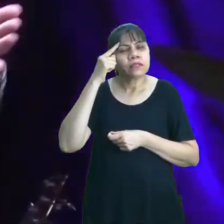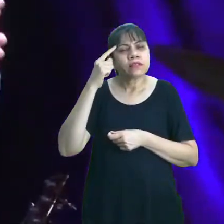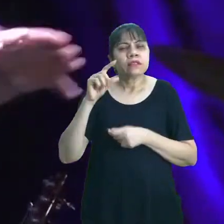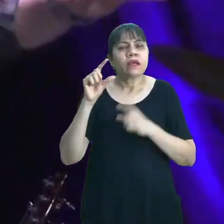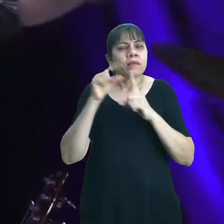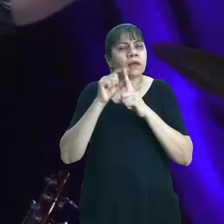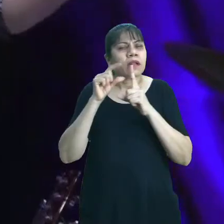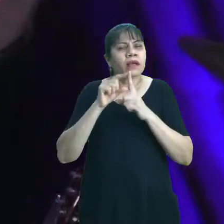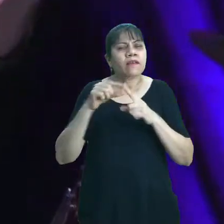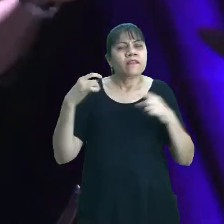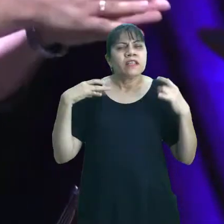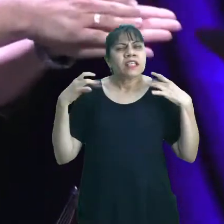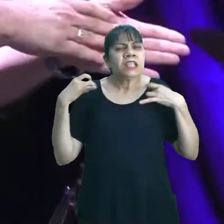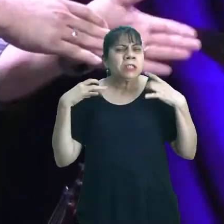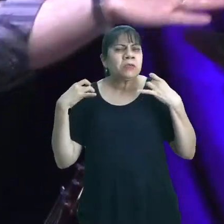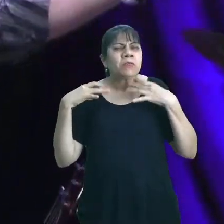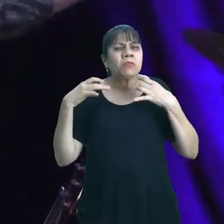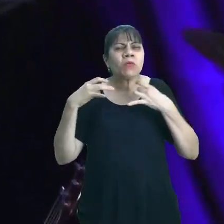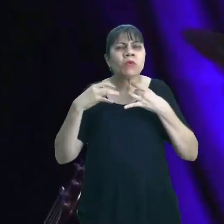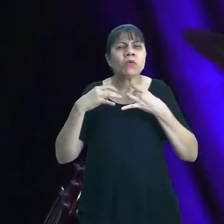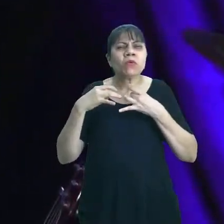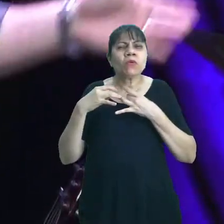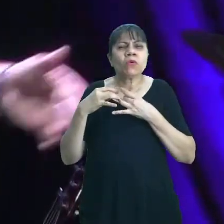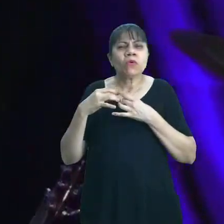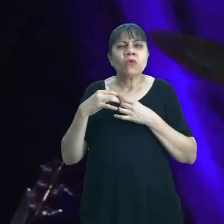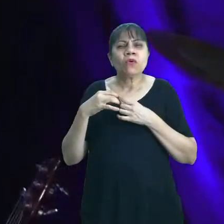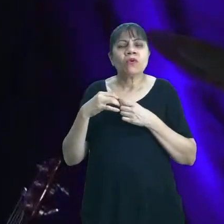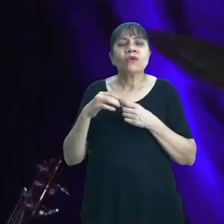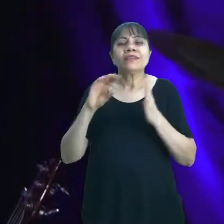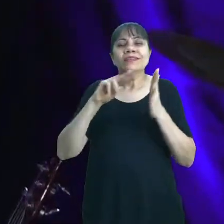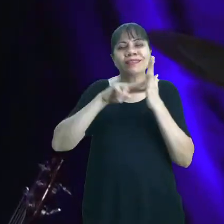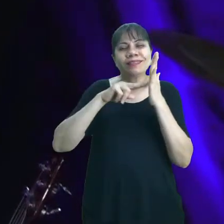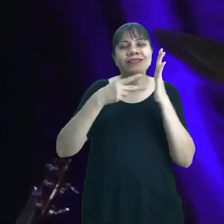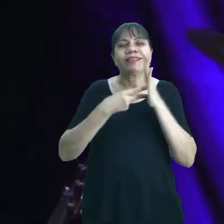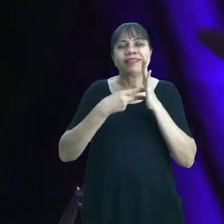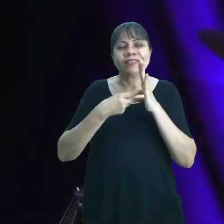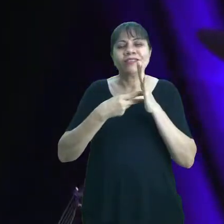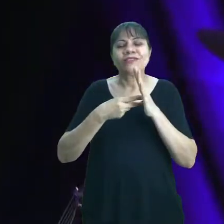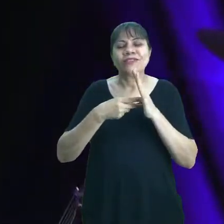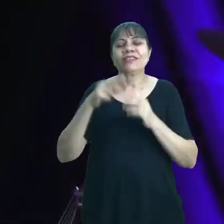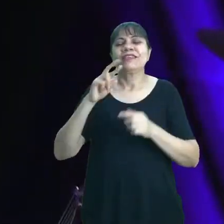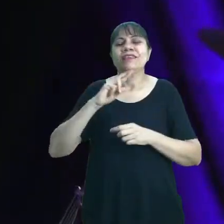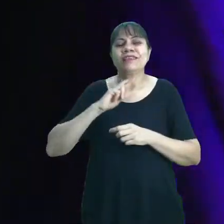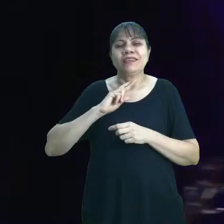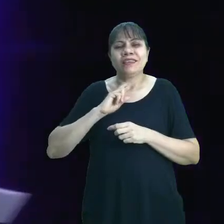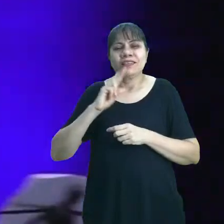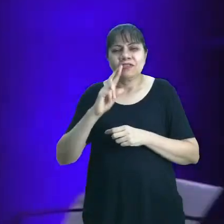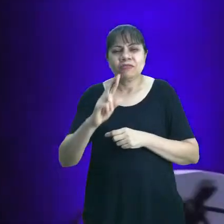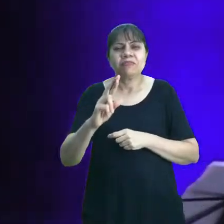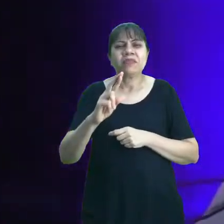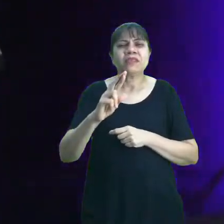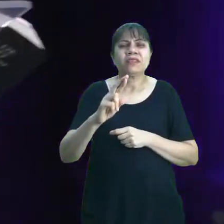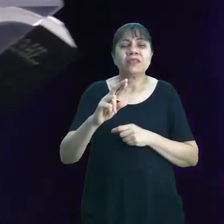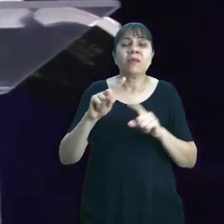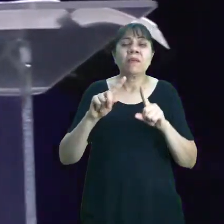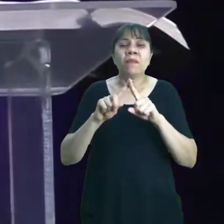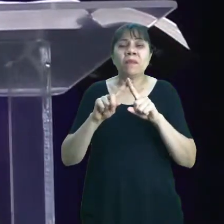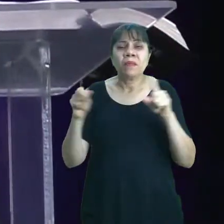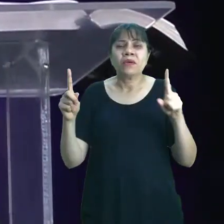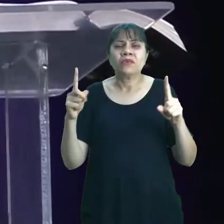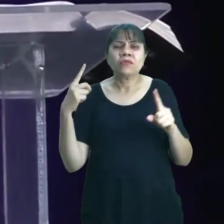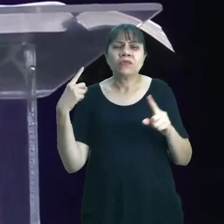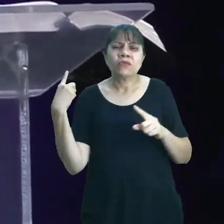bonita, falam que temor significa respeito. Também. Mas quando nós olhamos